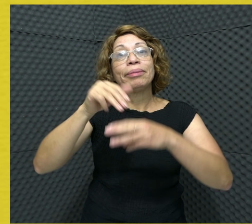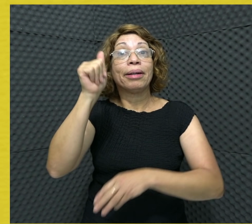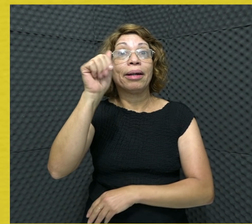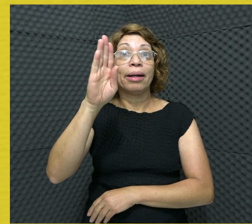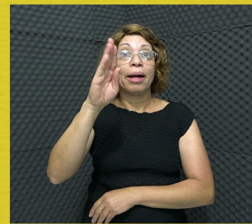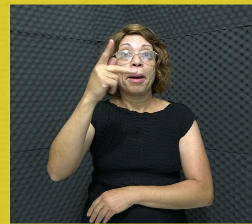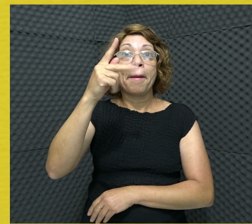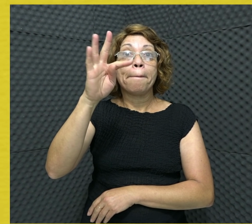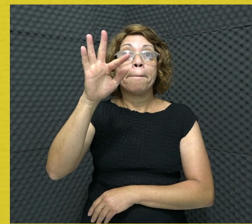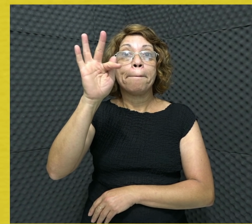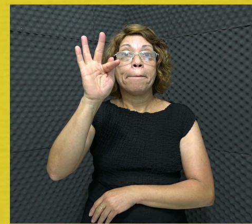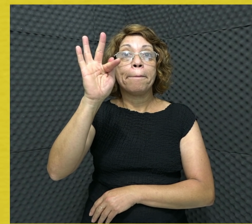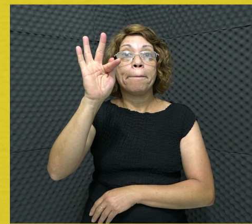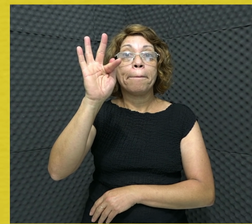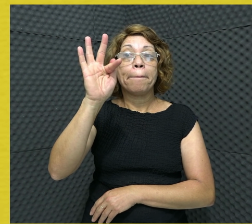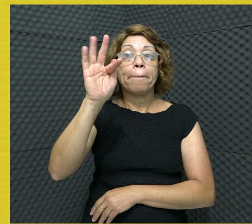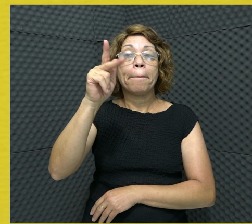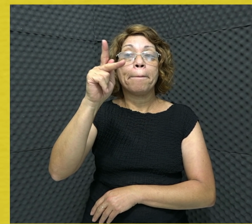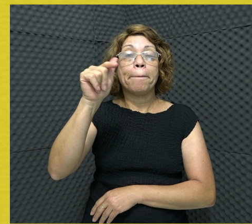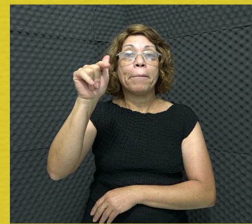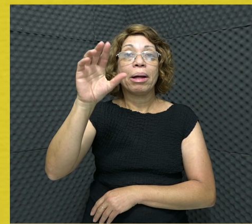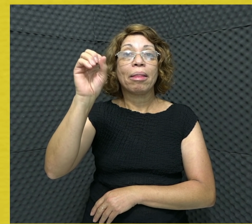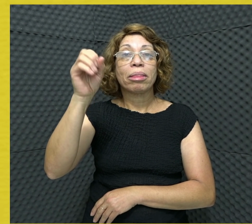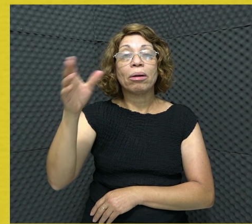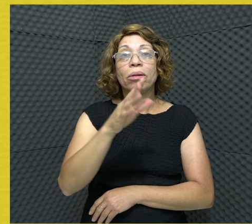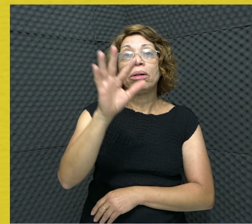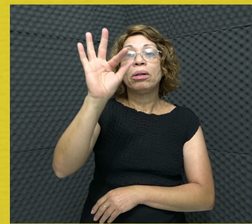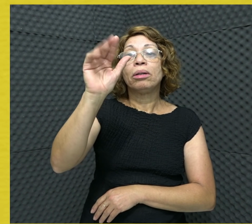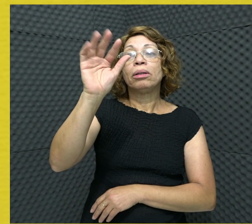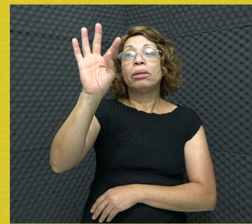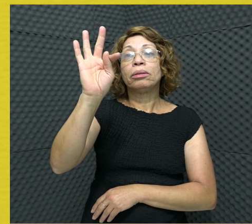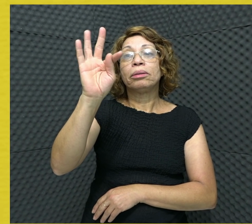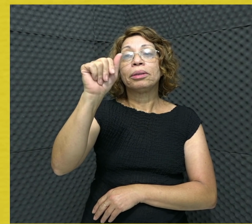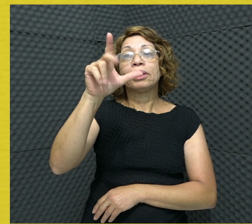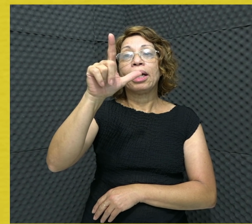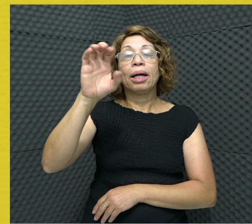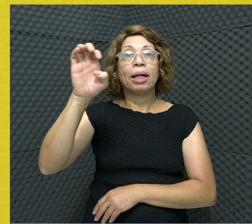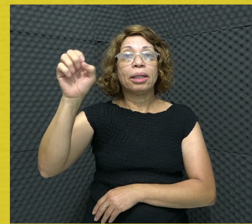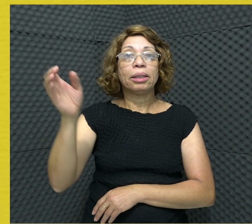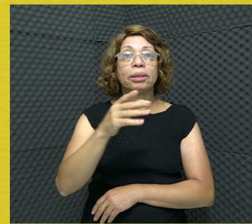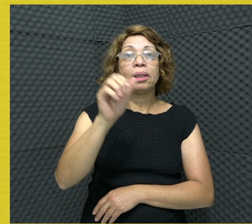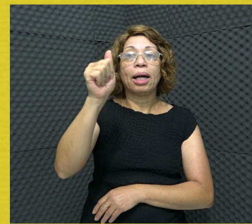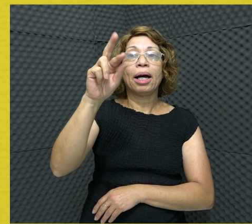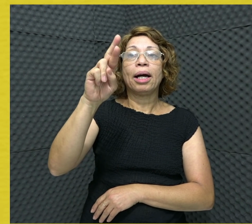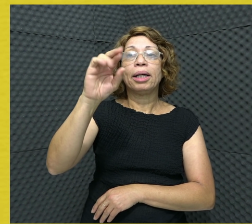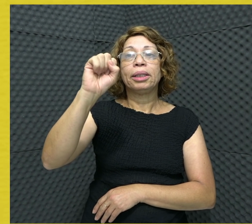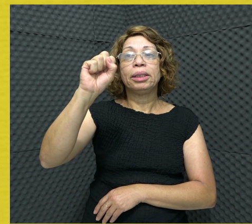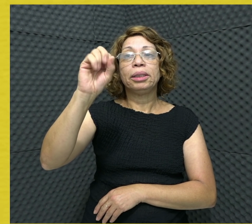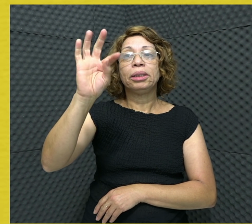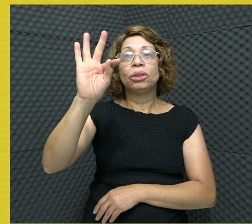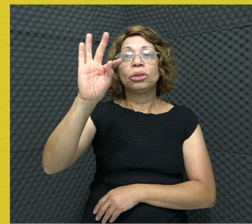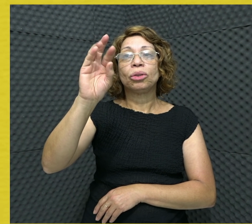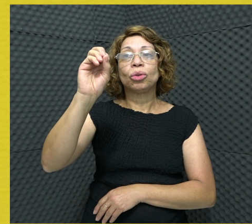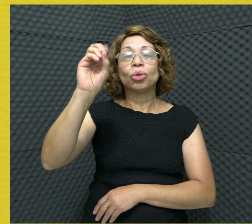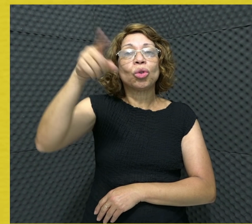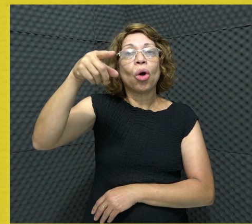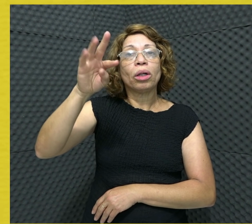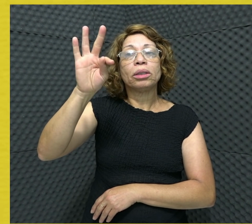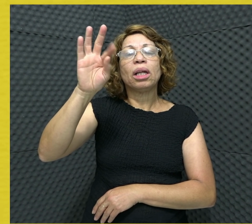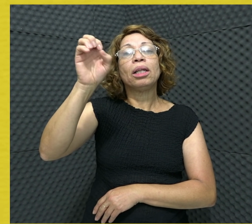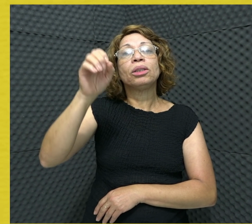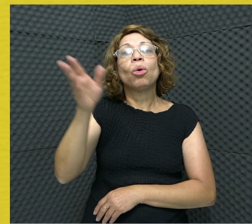matemática? Letra A, Platão. Letra B, Tales de Mileto. Letra C, Aristóteles.